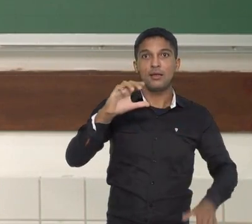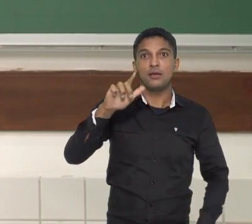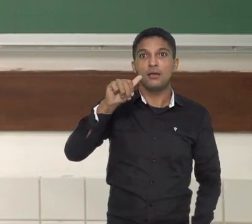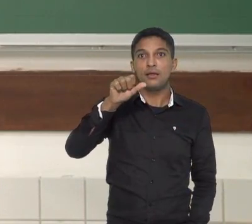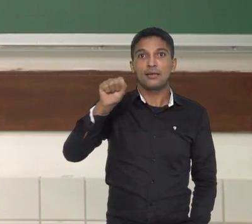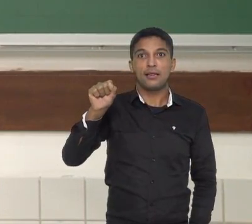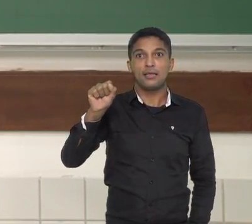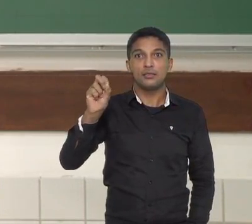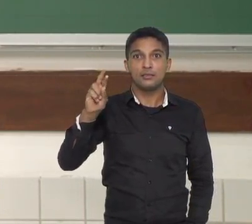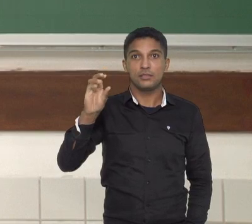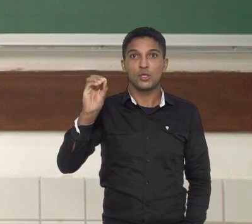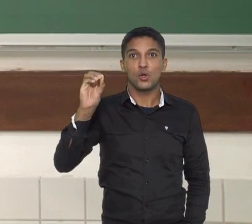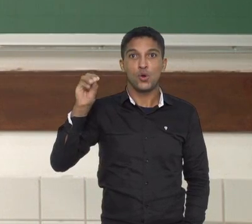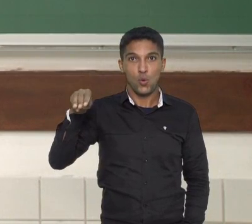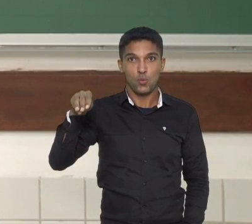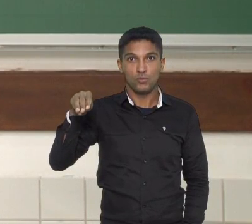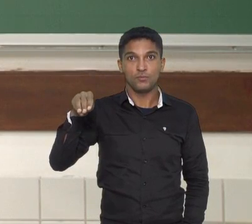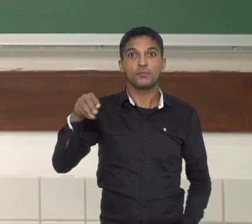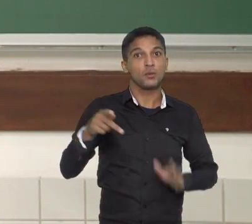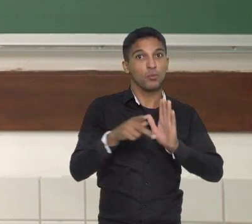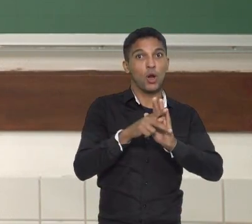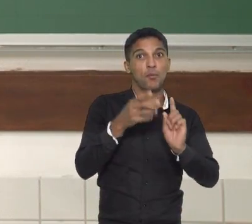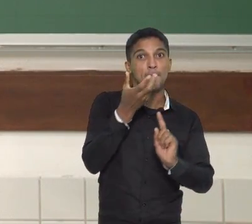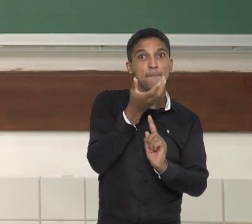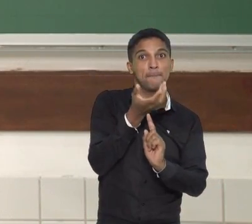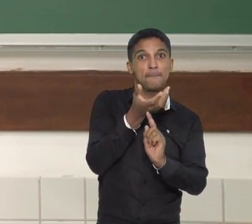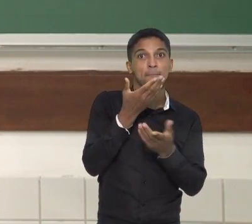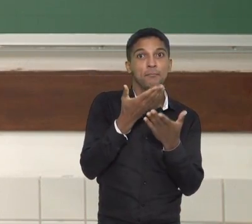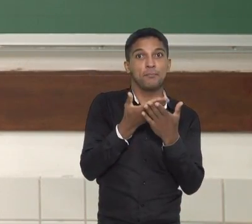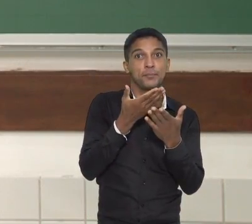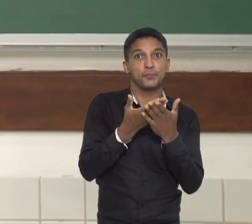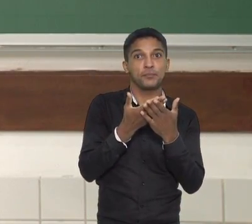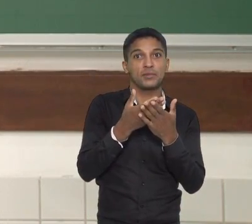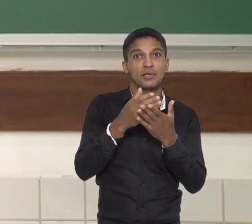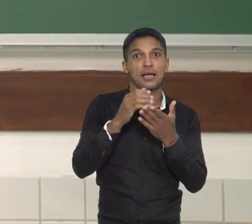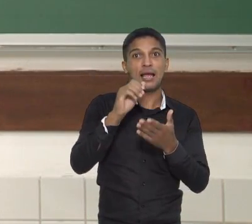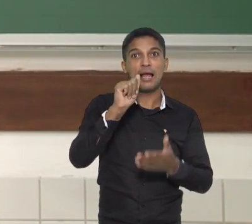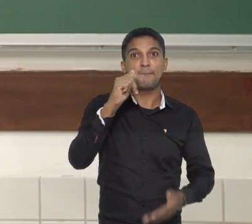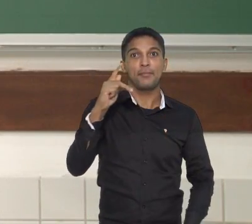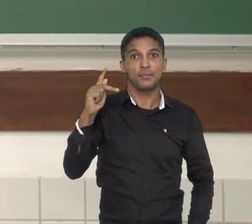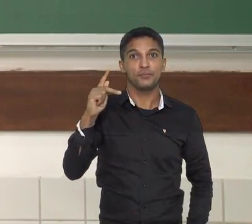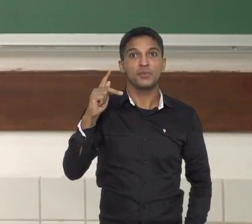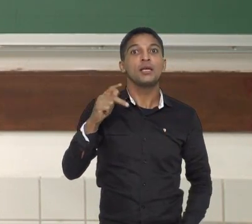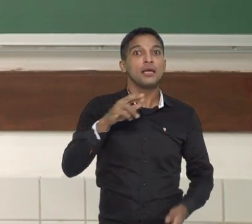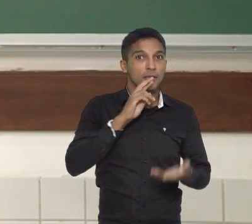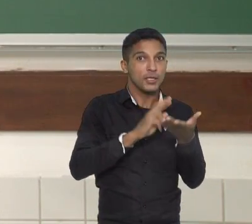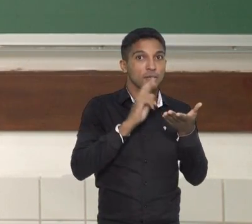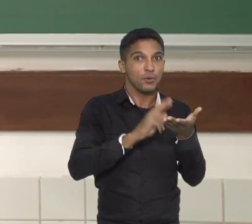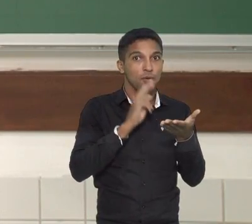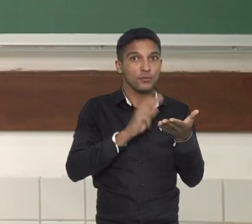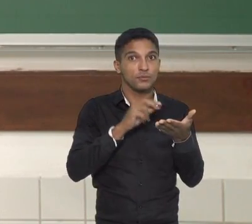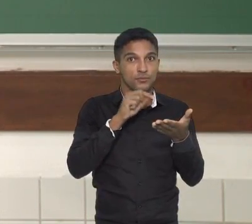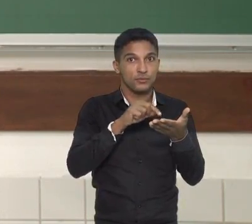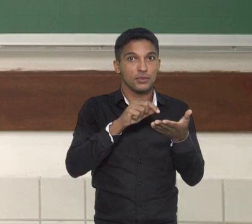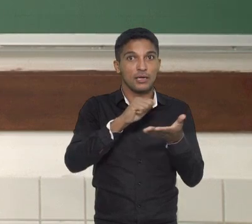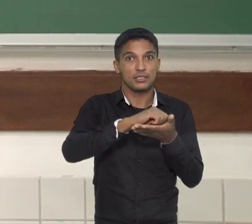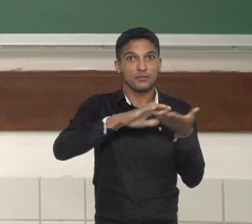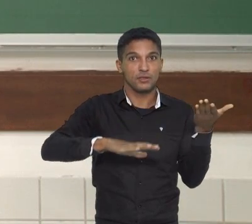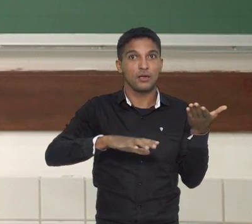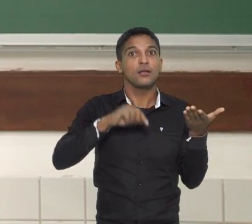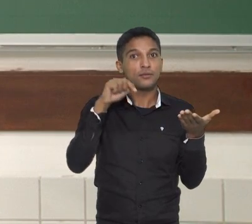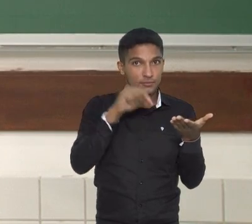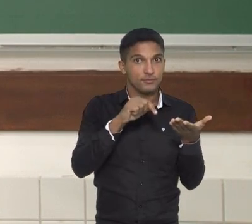programa, o aplicativo da Aula Paraná. Você pode, então, responder as atividades também, principalmente por